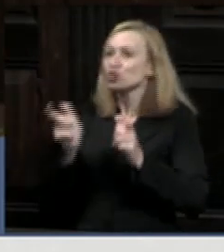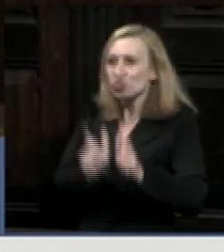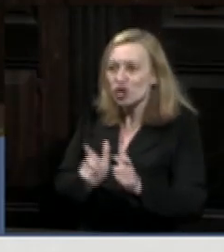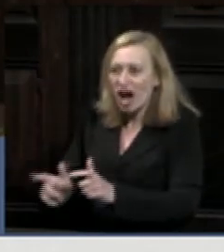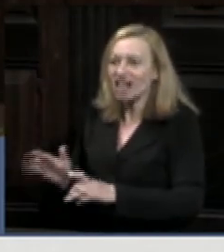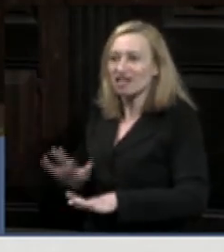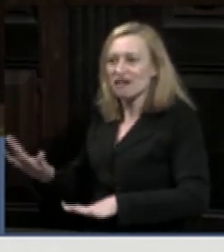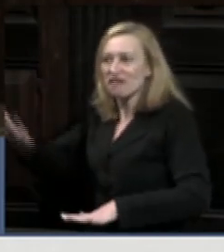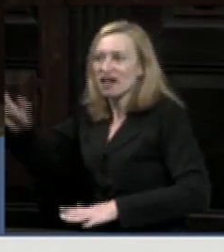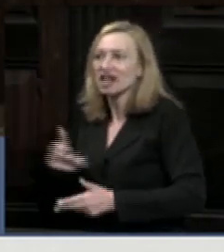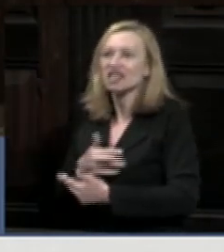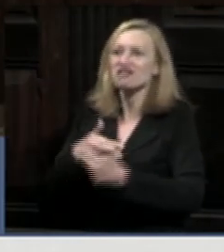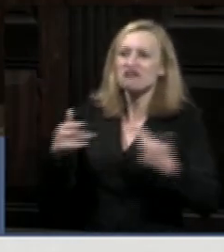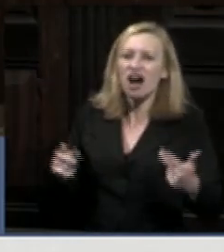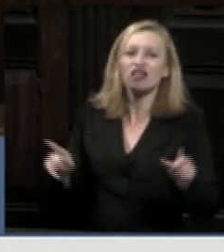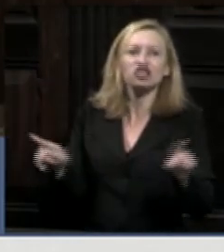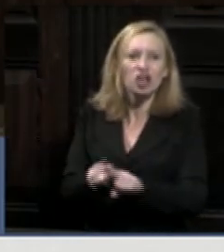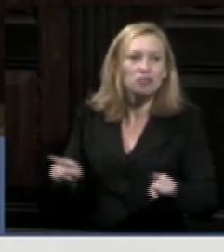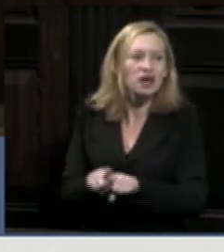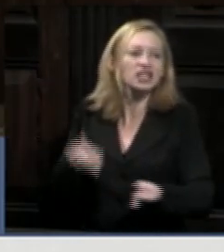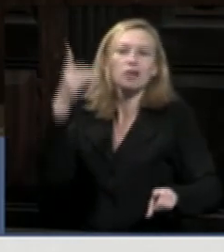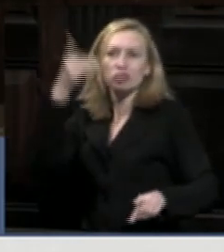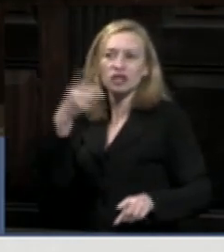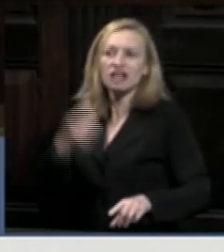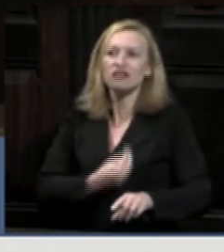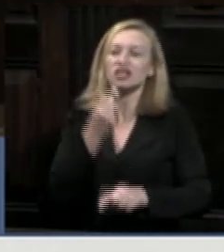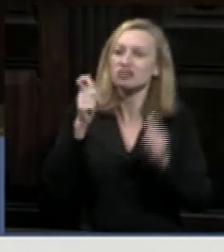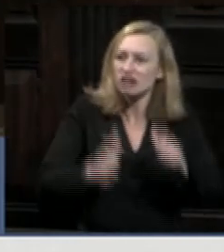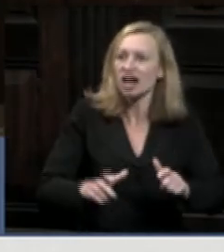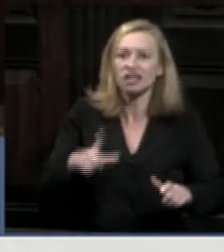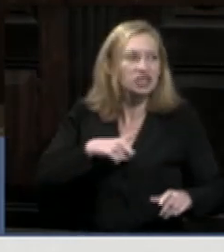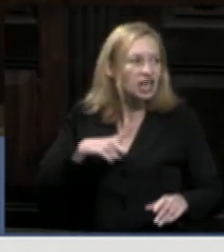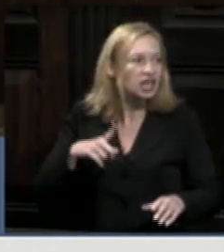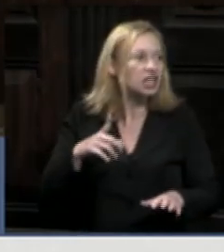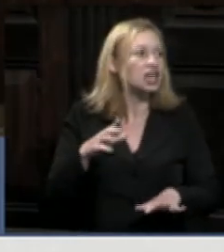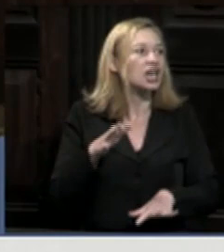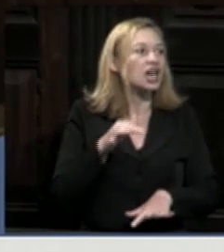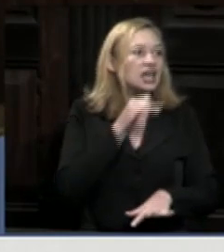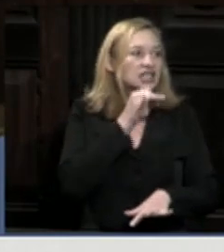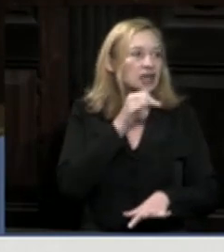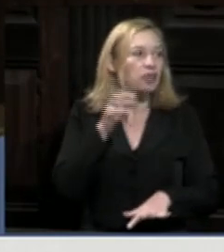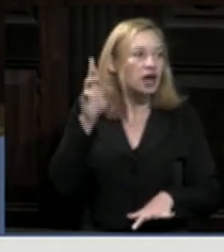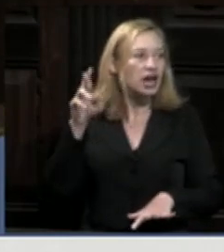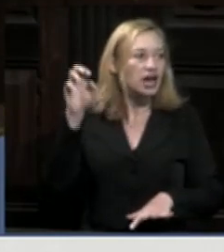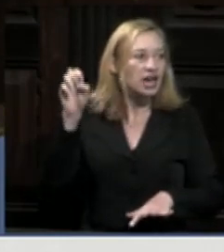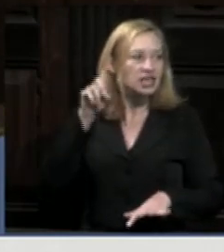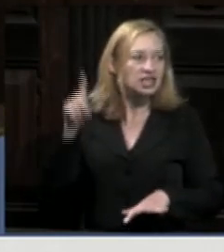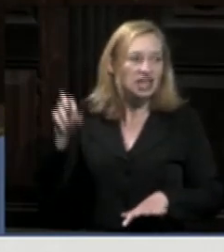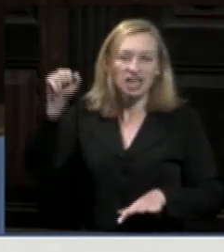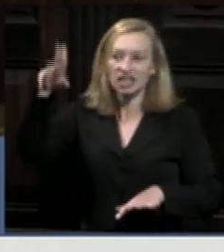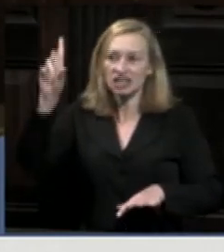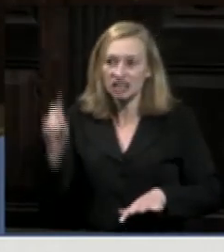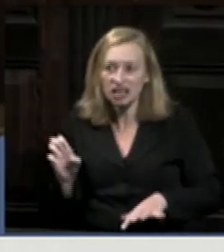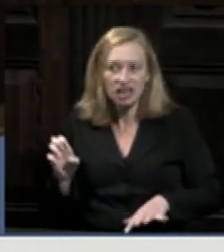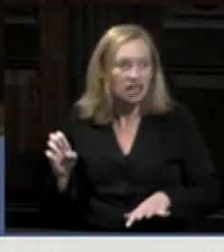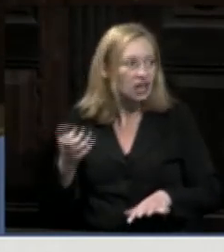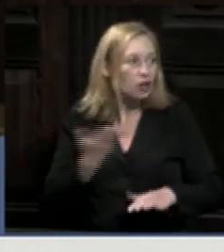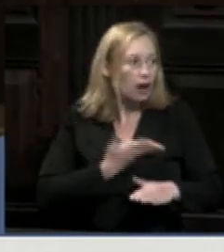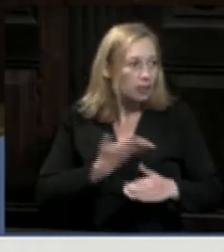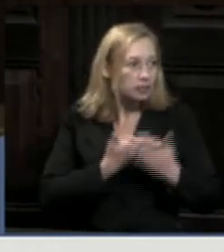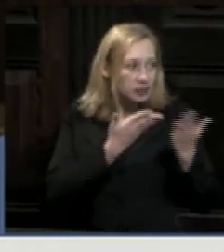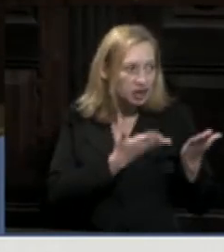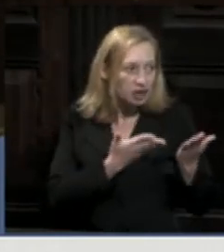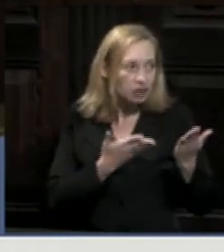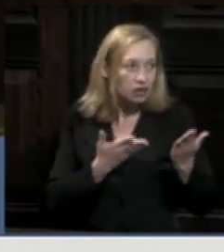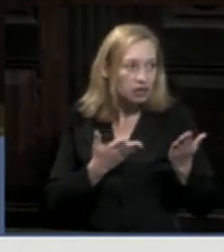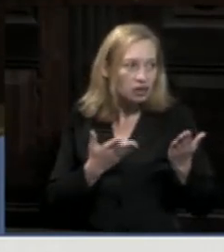assim como muitos deputados que aqui bem por exemplo em resende deputado doutor de nelly vossa excelência que não é candidato a